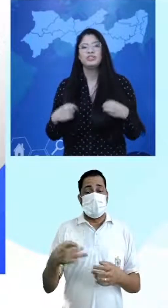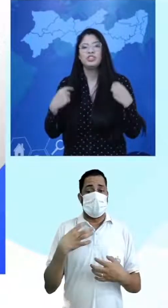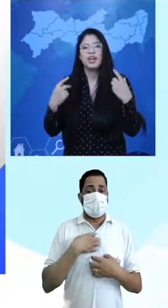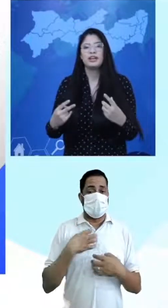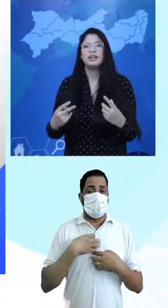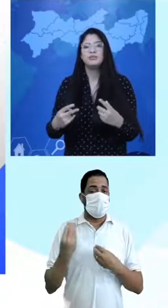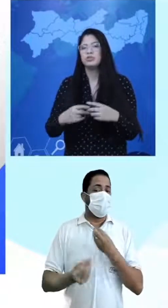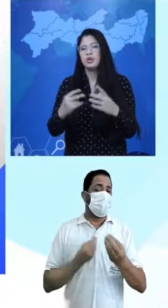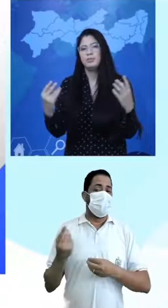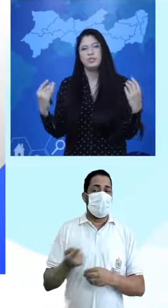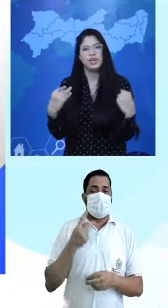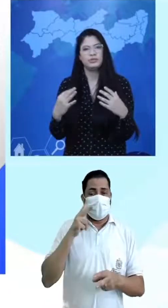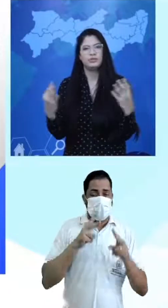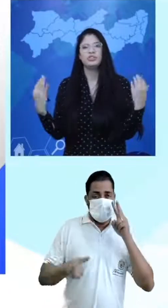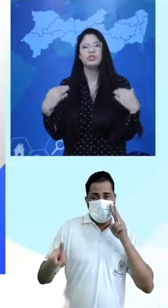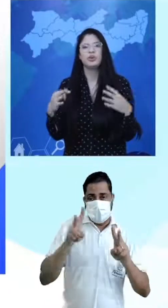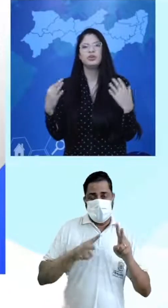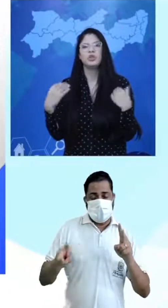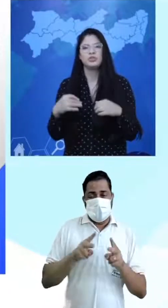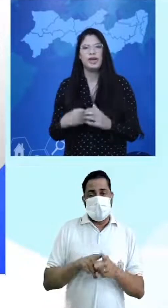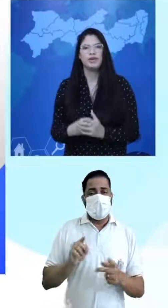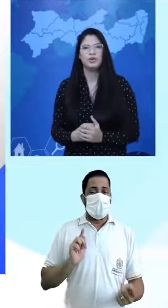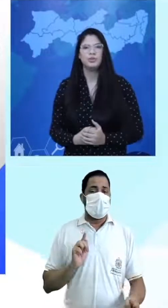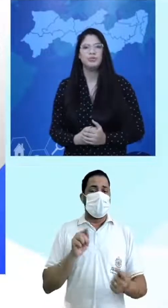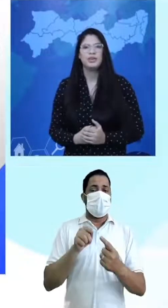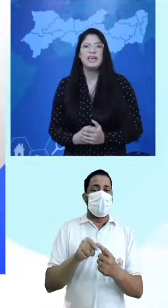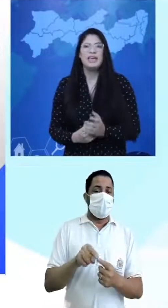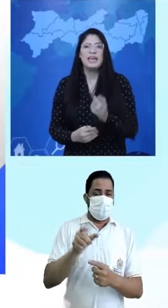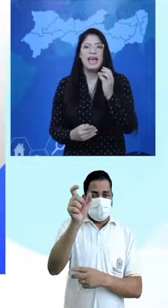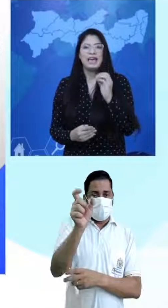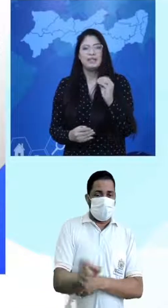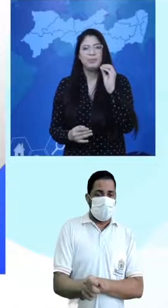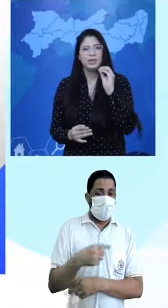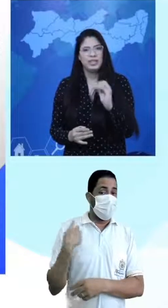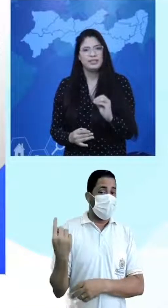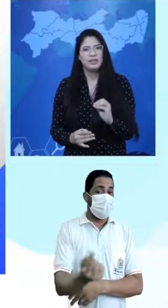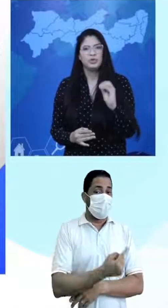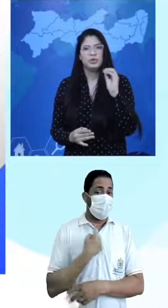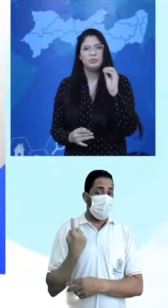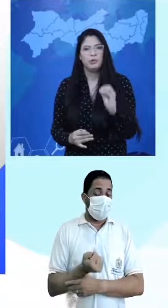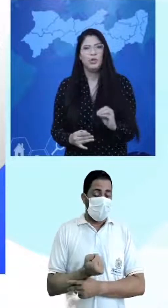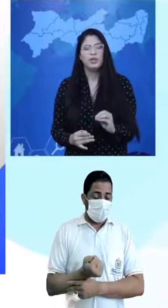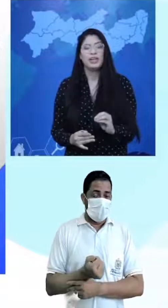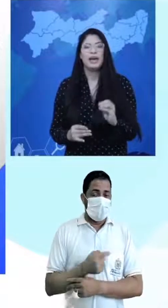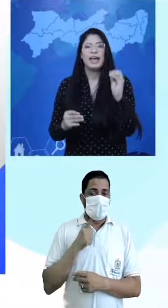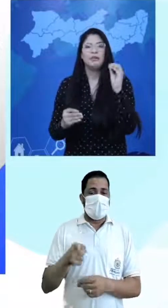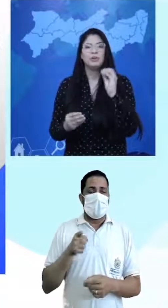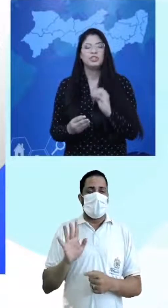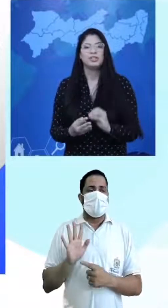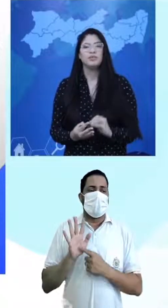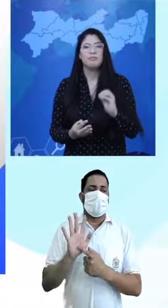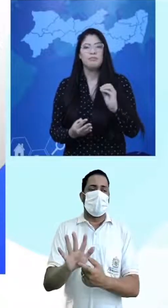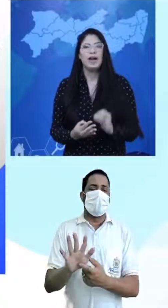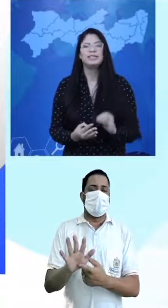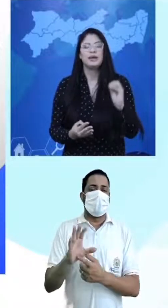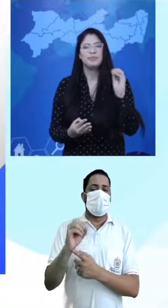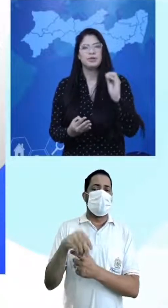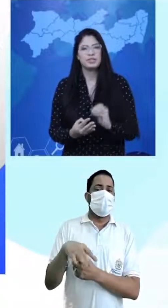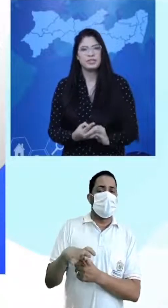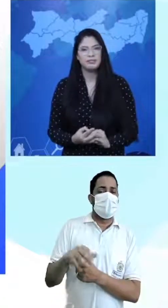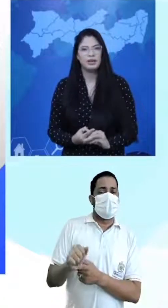é o modo como nós enxergamos os objetos que estão ao nosso redor. essa projeção do tipo cônica é a projeção que mais